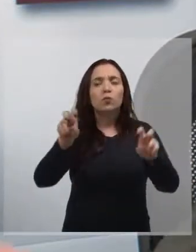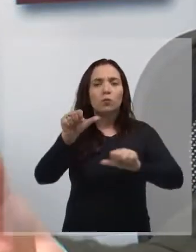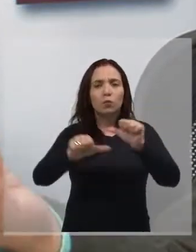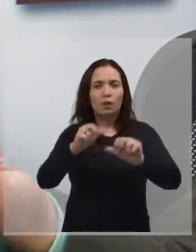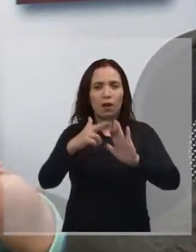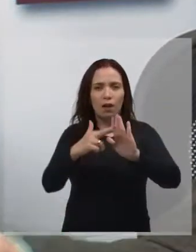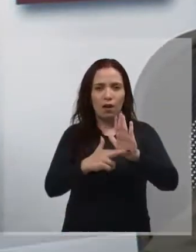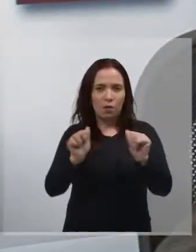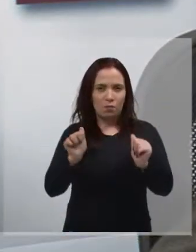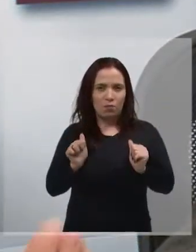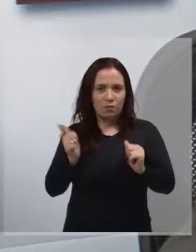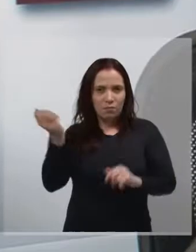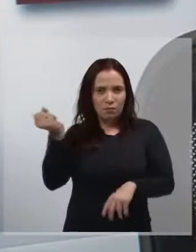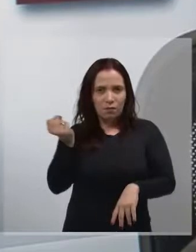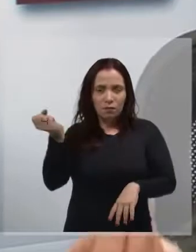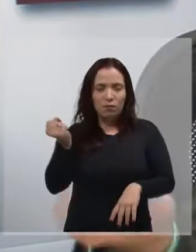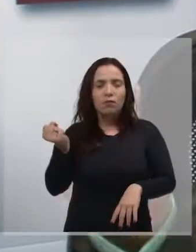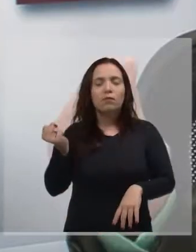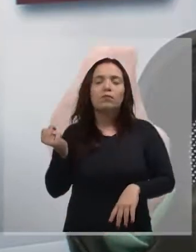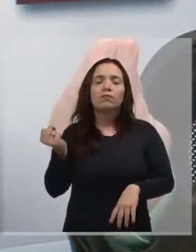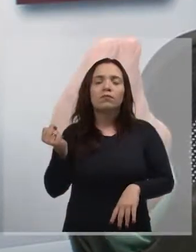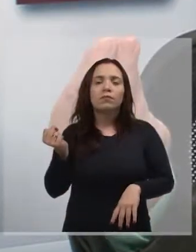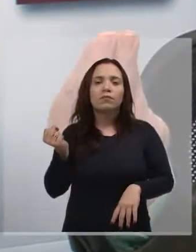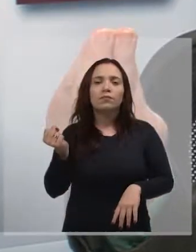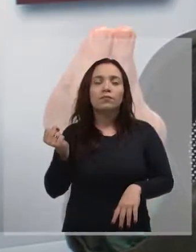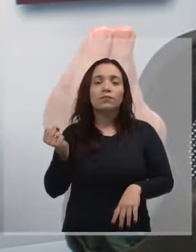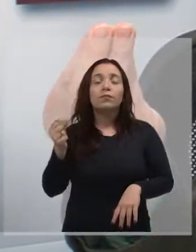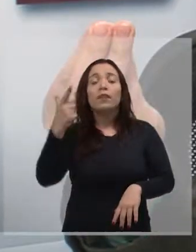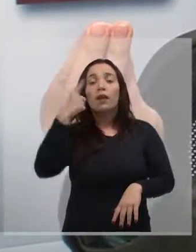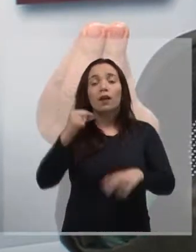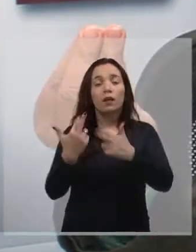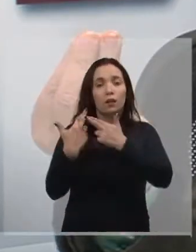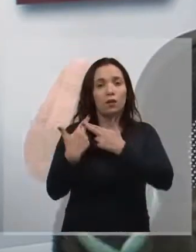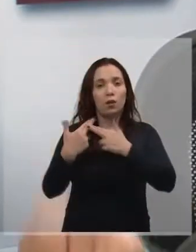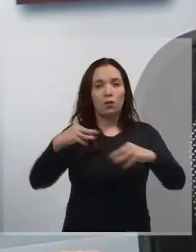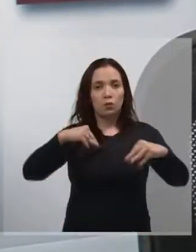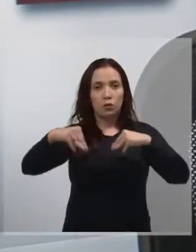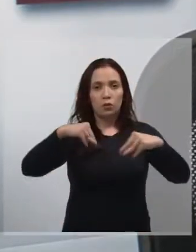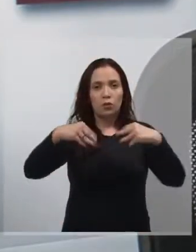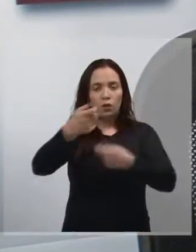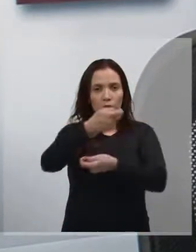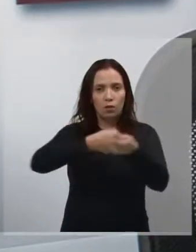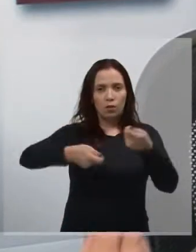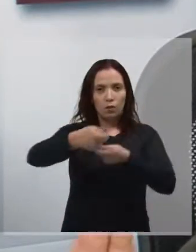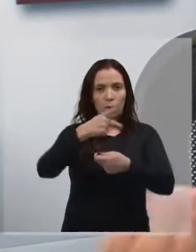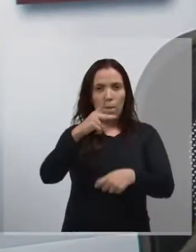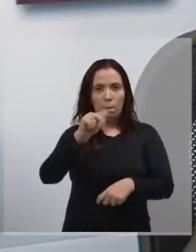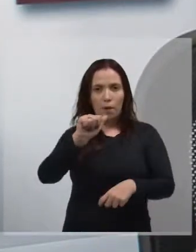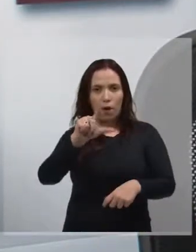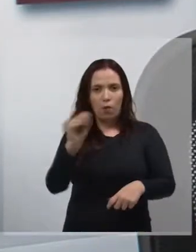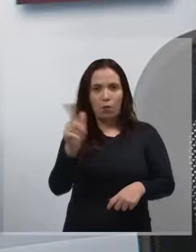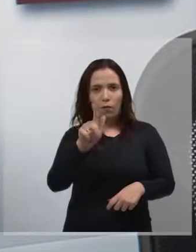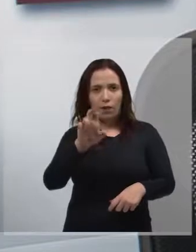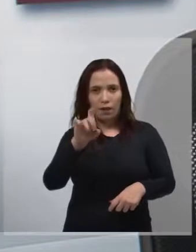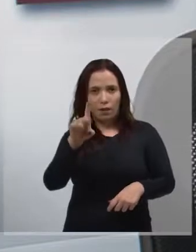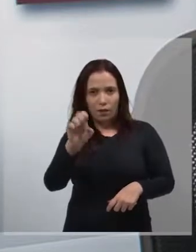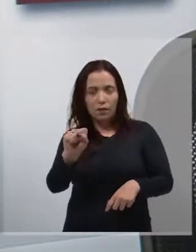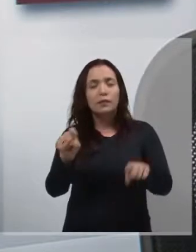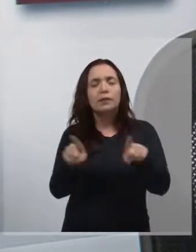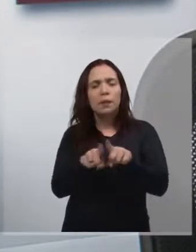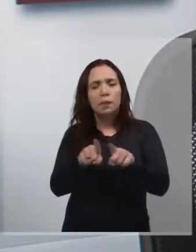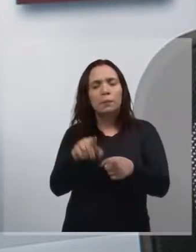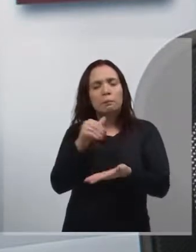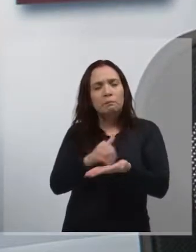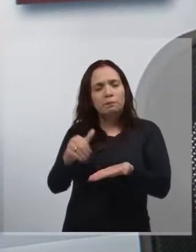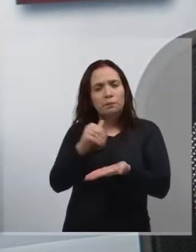Previdência, capitaneada tanto pelo ministro da Economia, Paulo Guedes, e